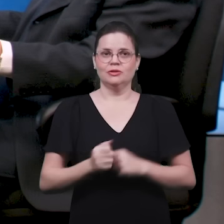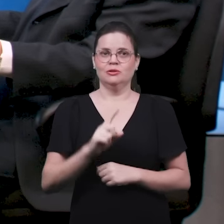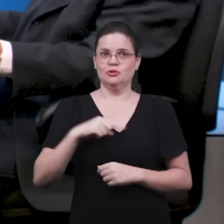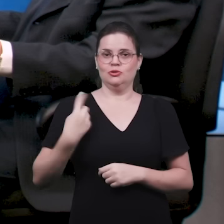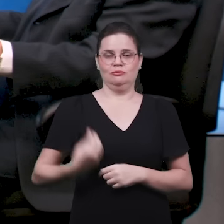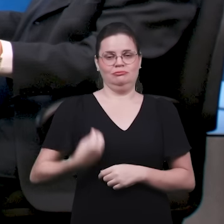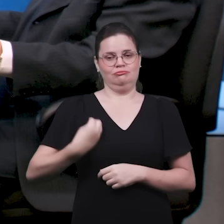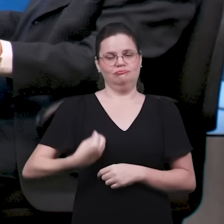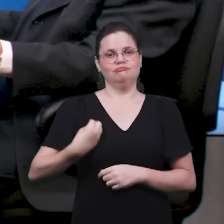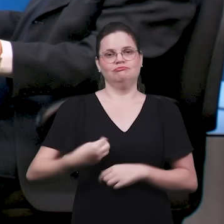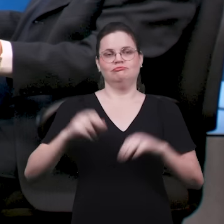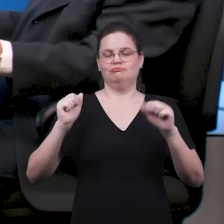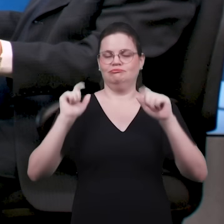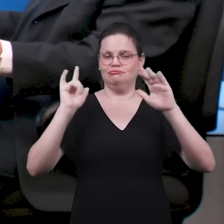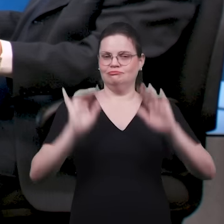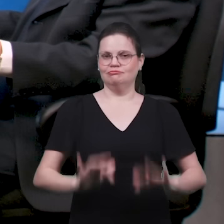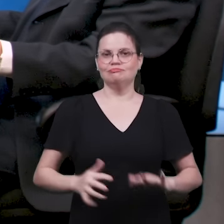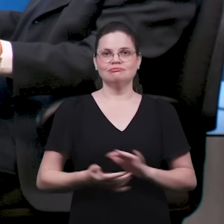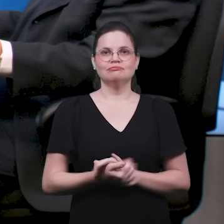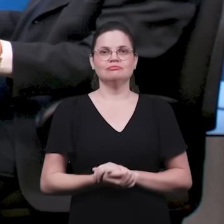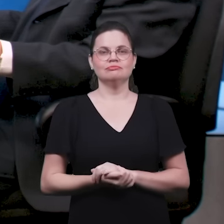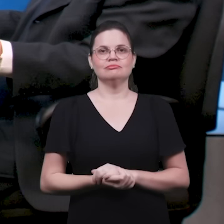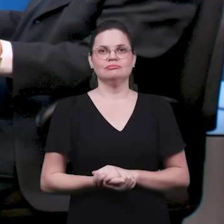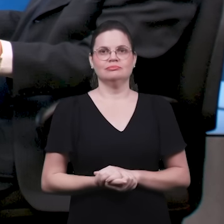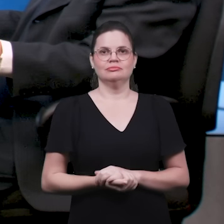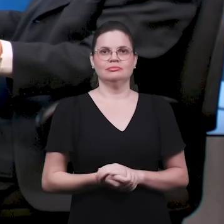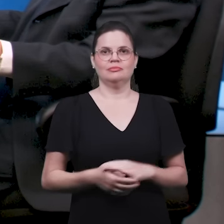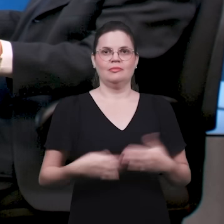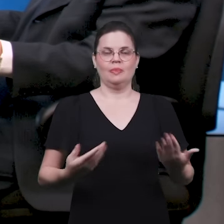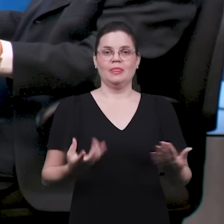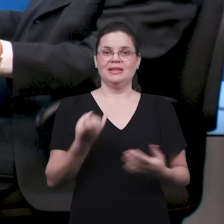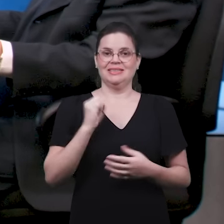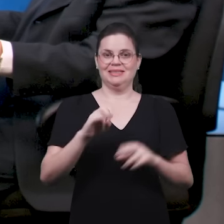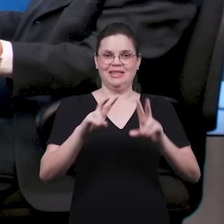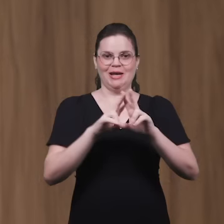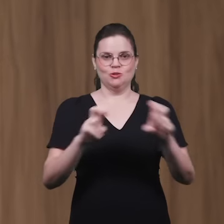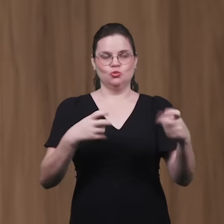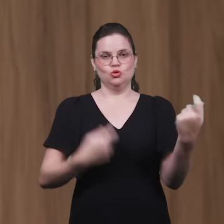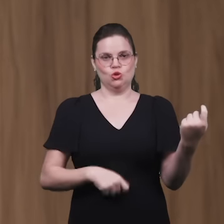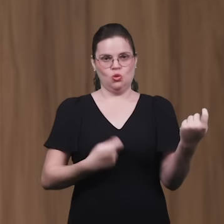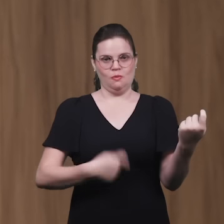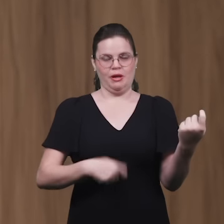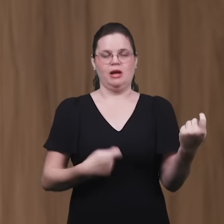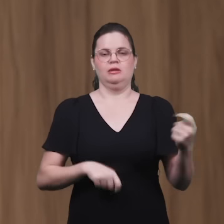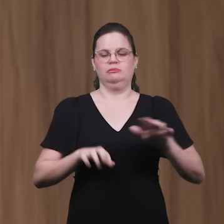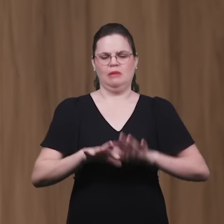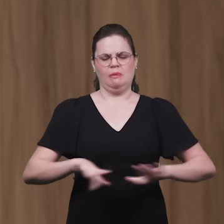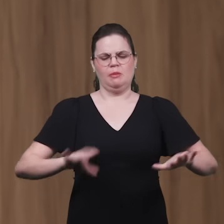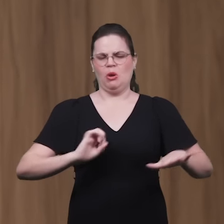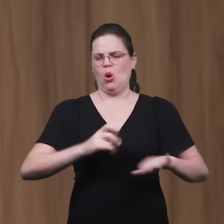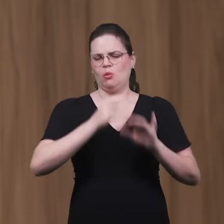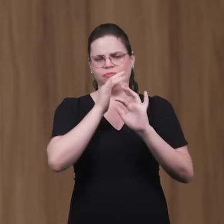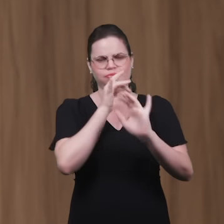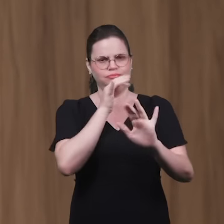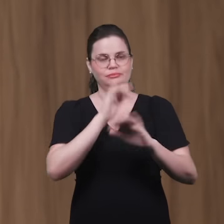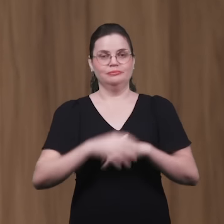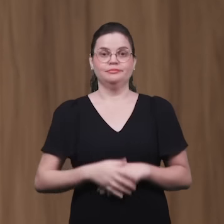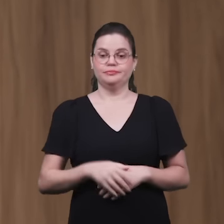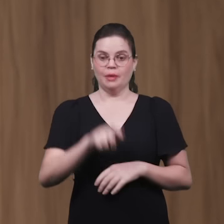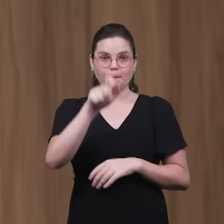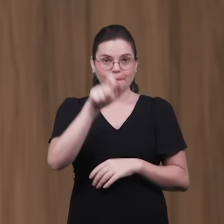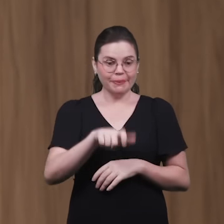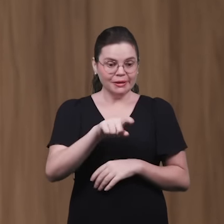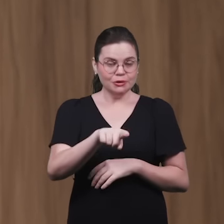participarmos dessa bênção. E aliás, quando se trata de tocar instrumento, o